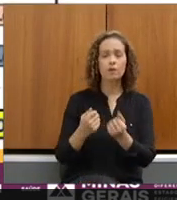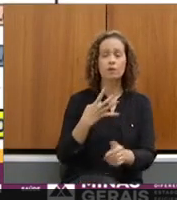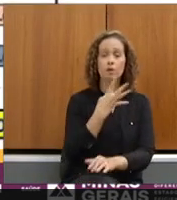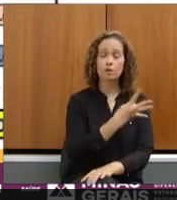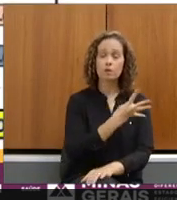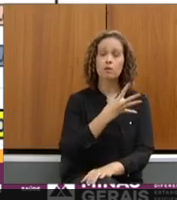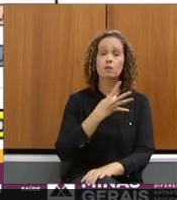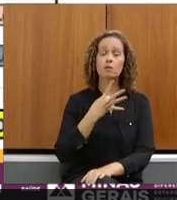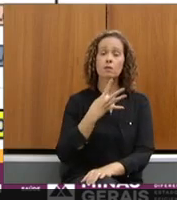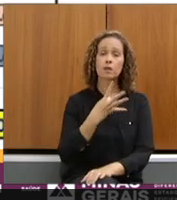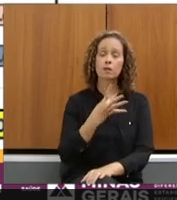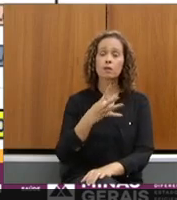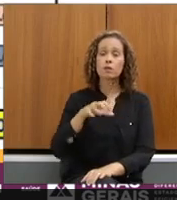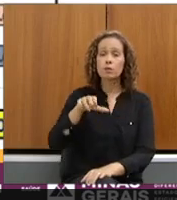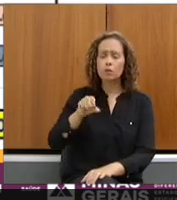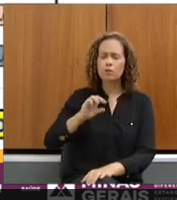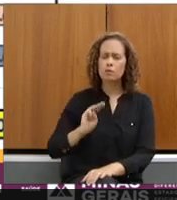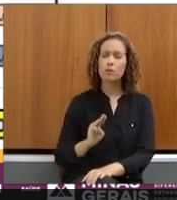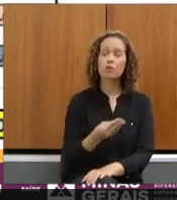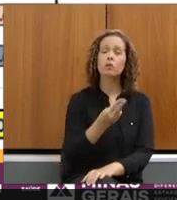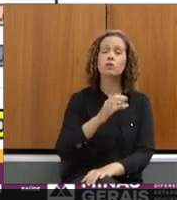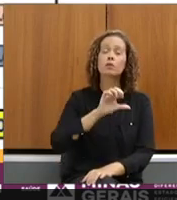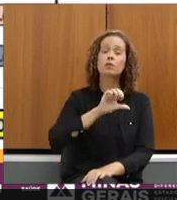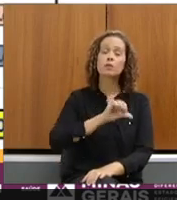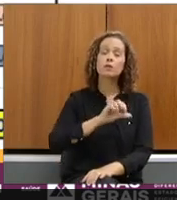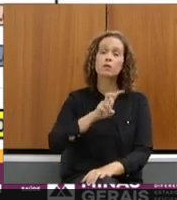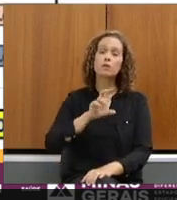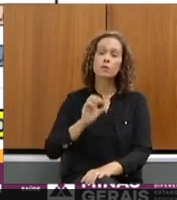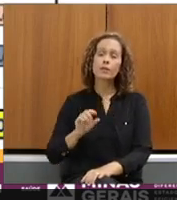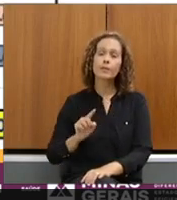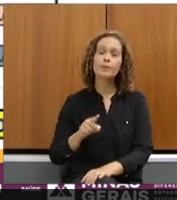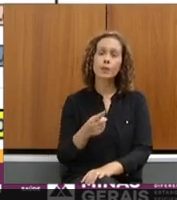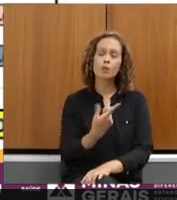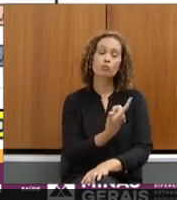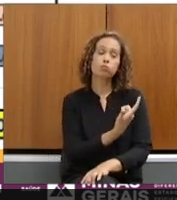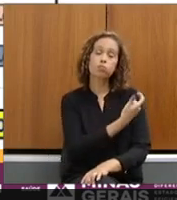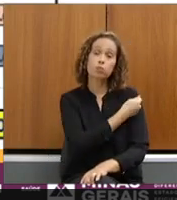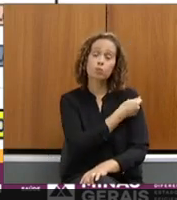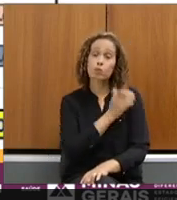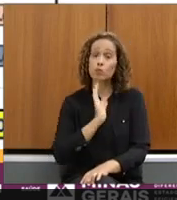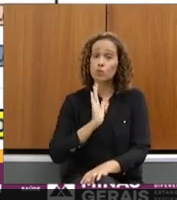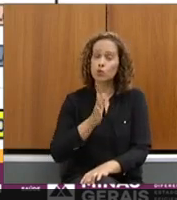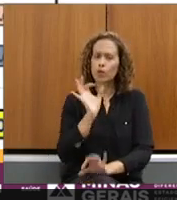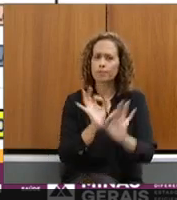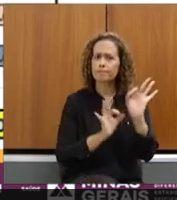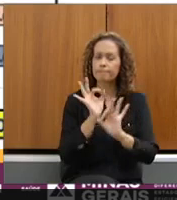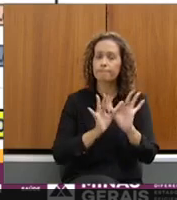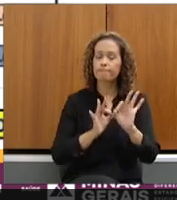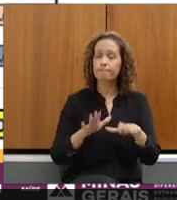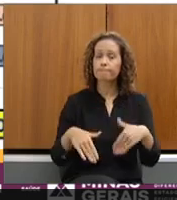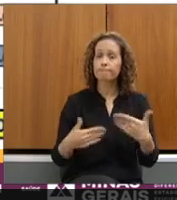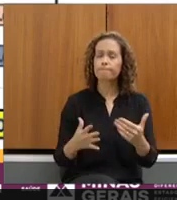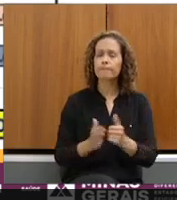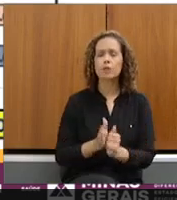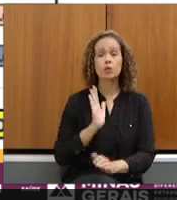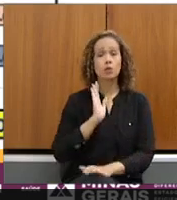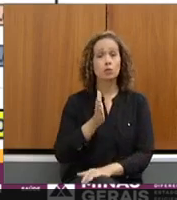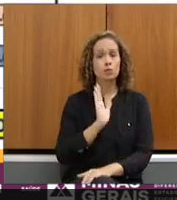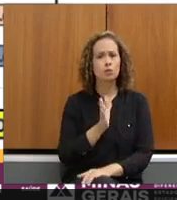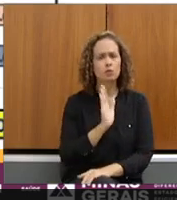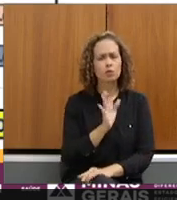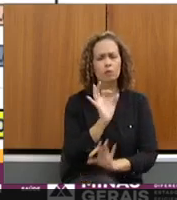449 milhões 950 mil doses programada já o seja o ministério já